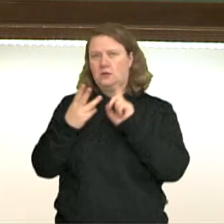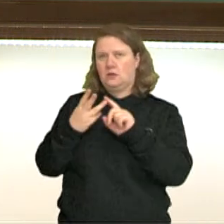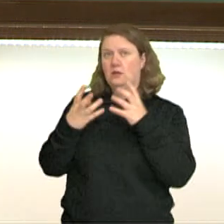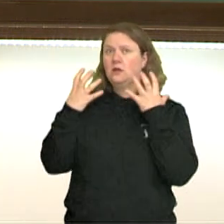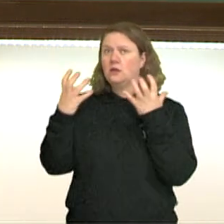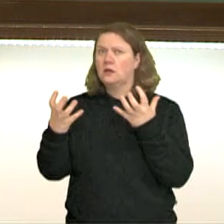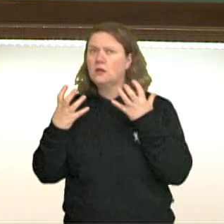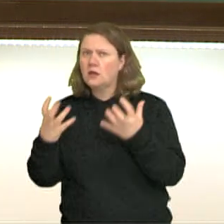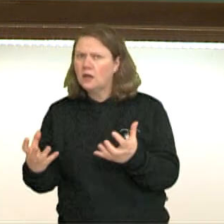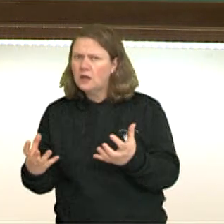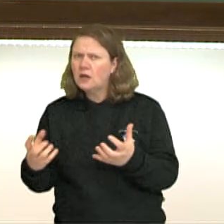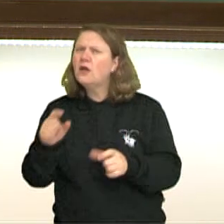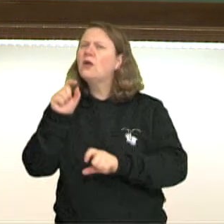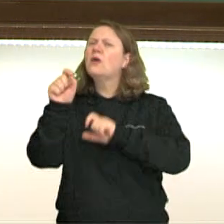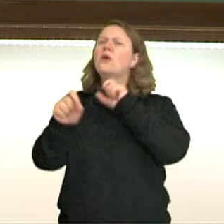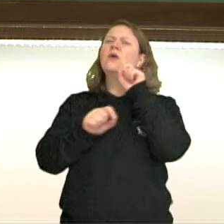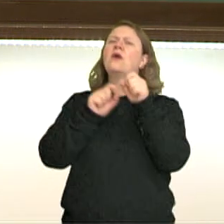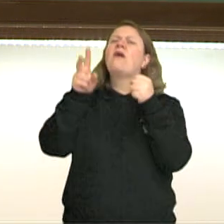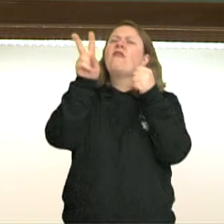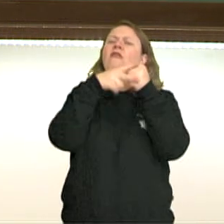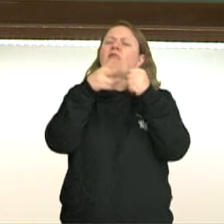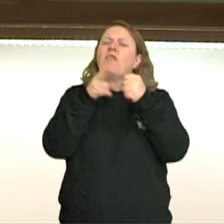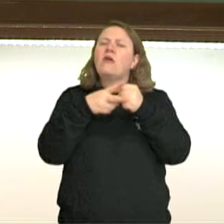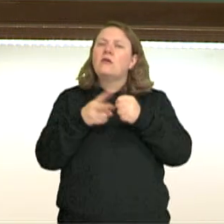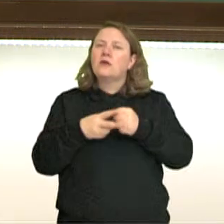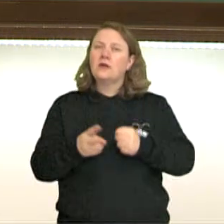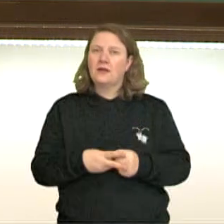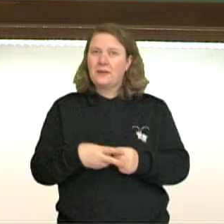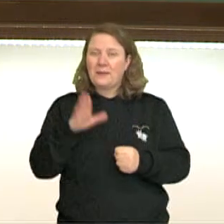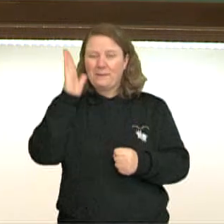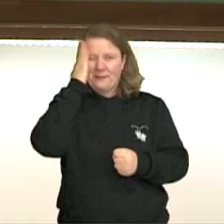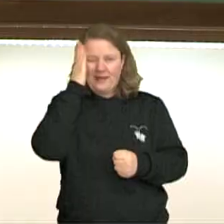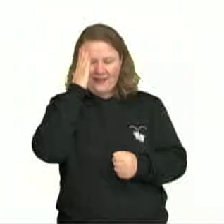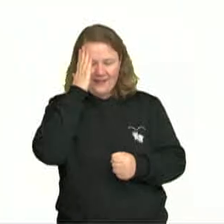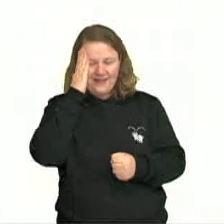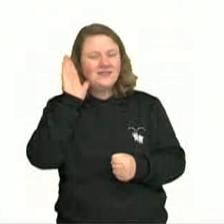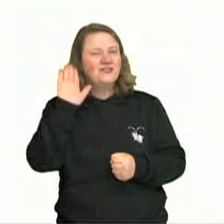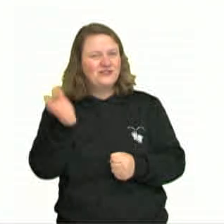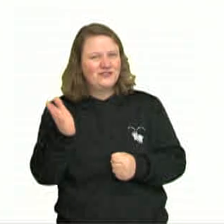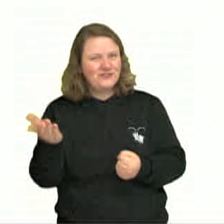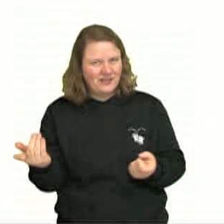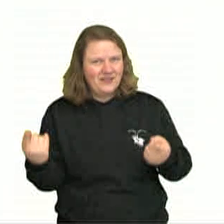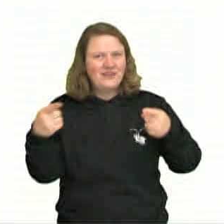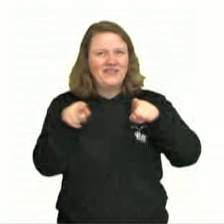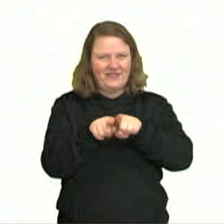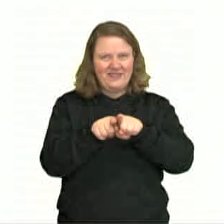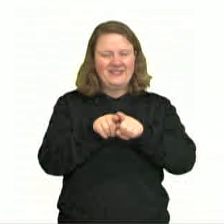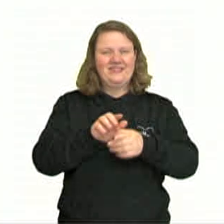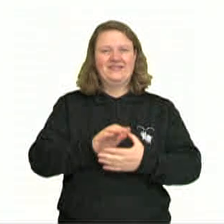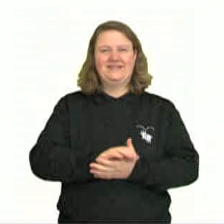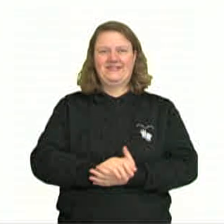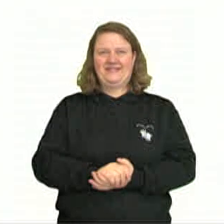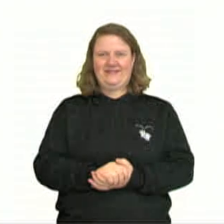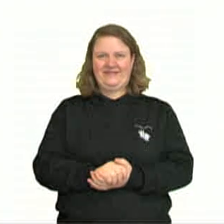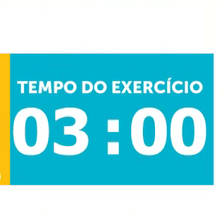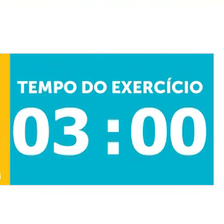indistinguíveis esses verbos, né? Pense aí, eu já volto comentando com vocês o nosso gabarito.